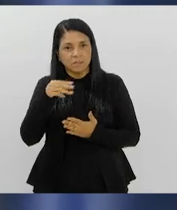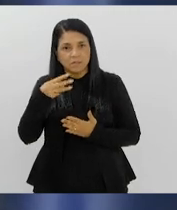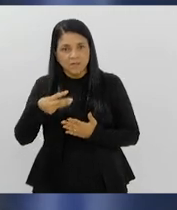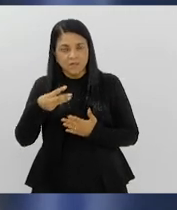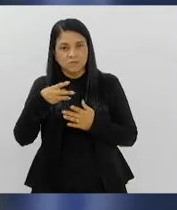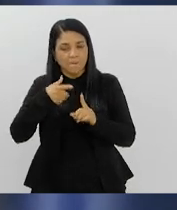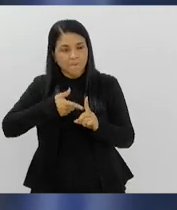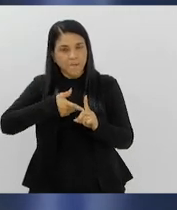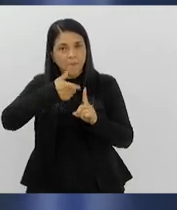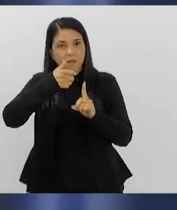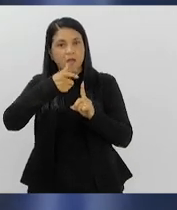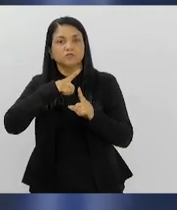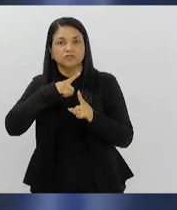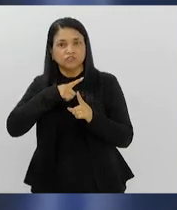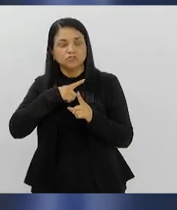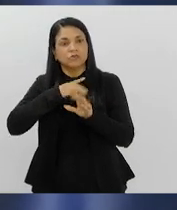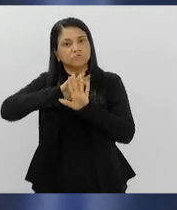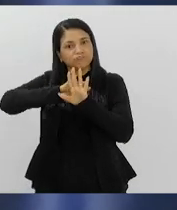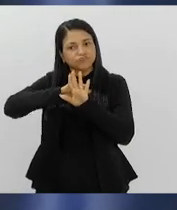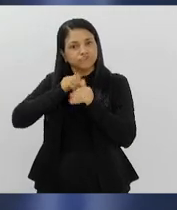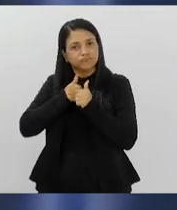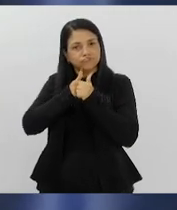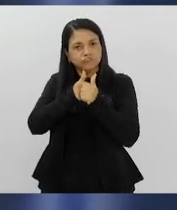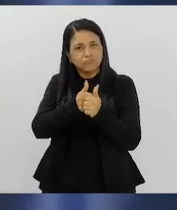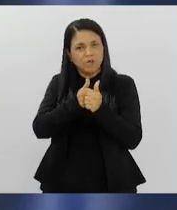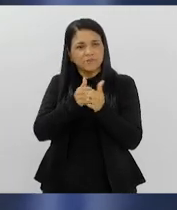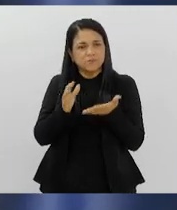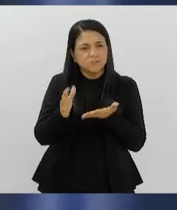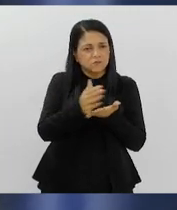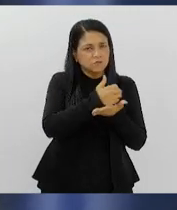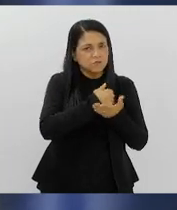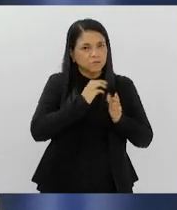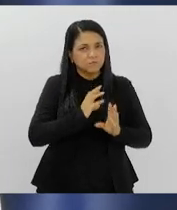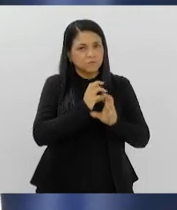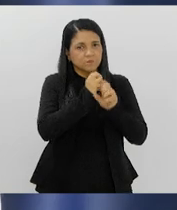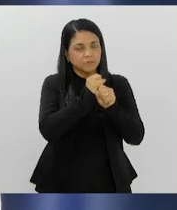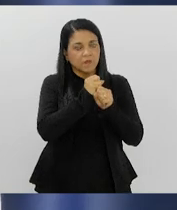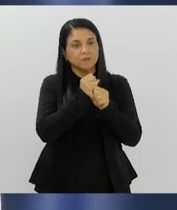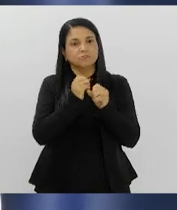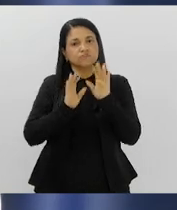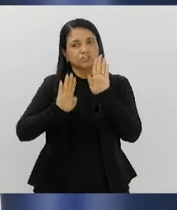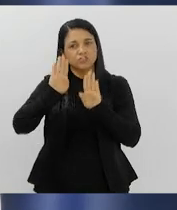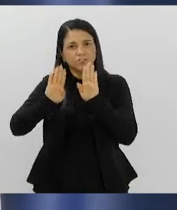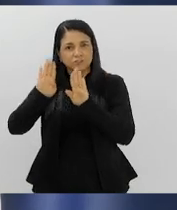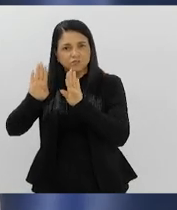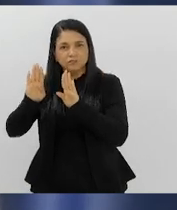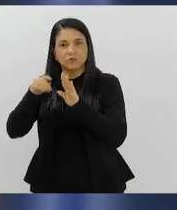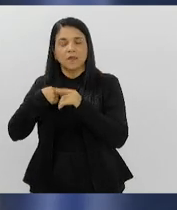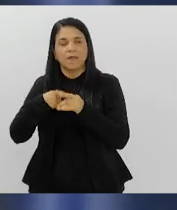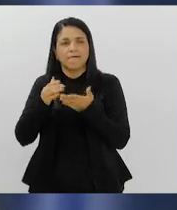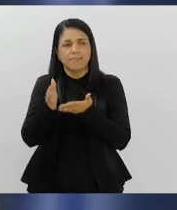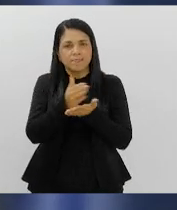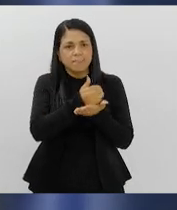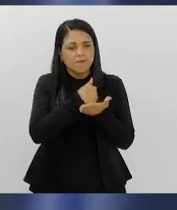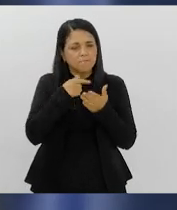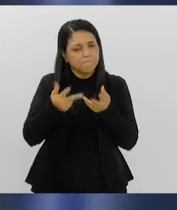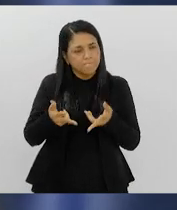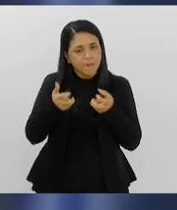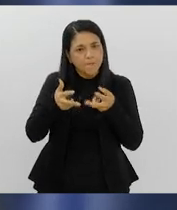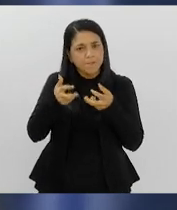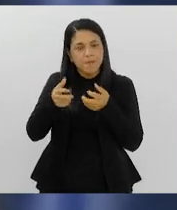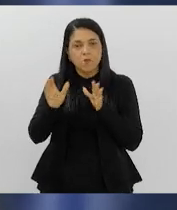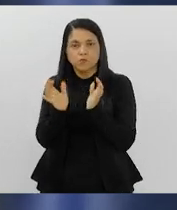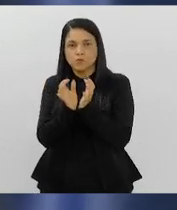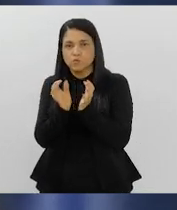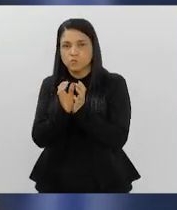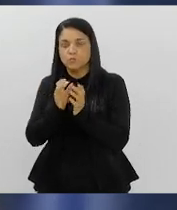exposição a essa ideologia, a gente vai somando os dados. Na inteligência, a gente trabalha muito com dados e estatística. E vê um dado, né, a gente começou a ver que os grupos neonazistas,